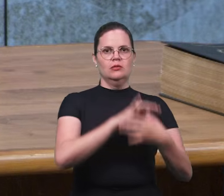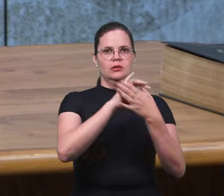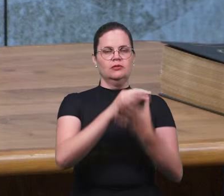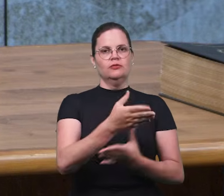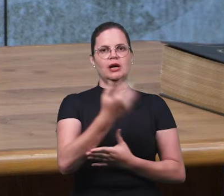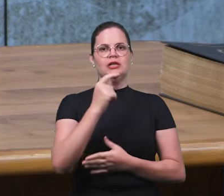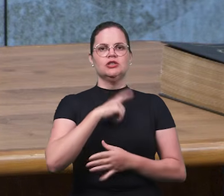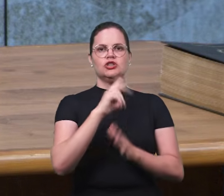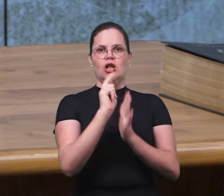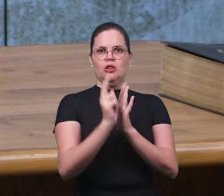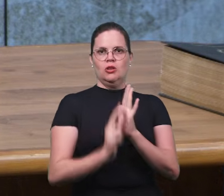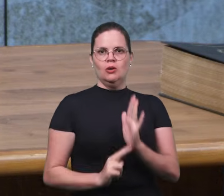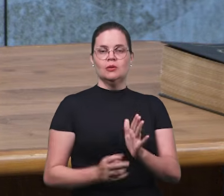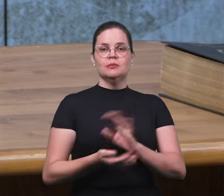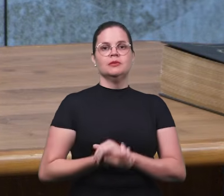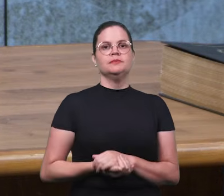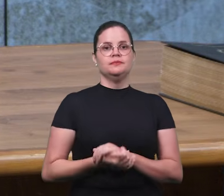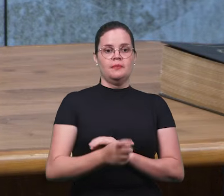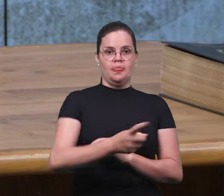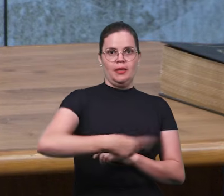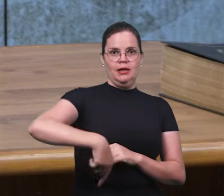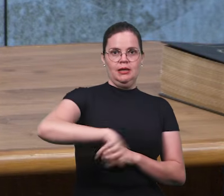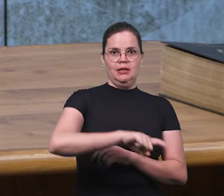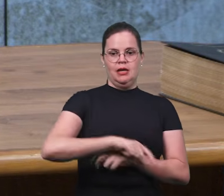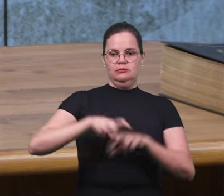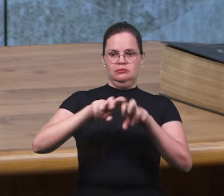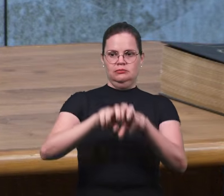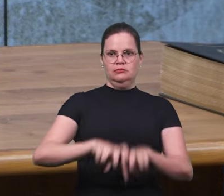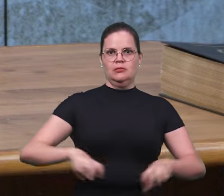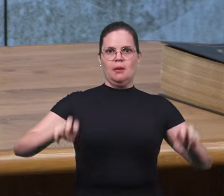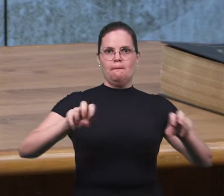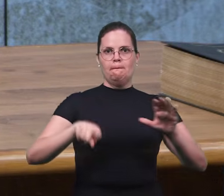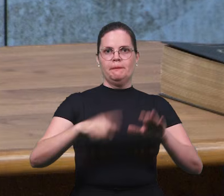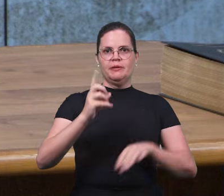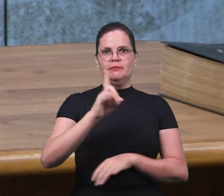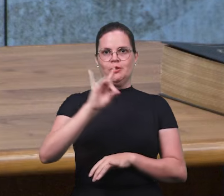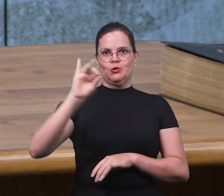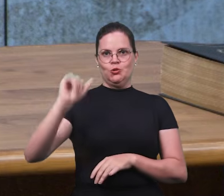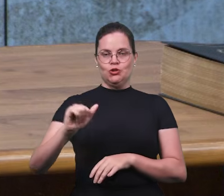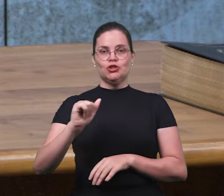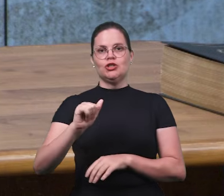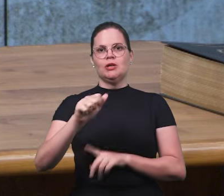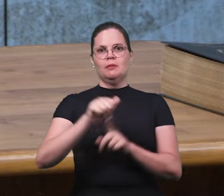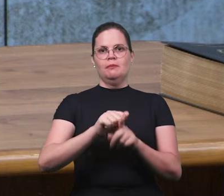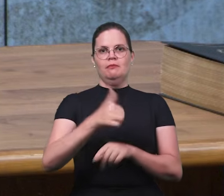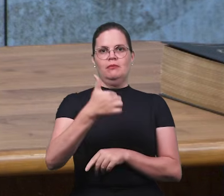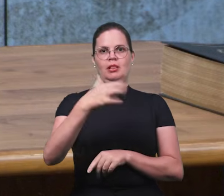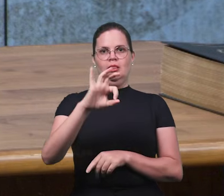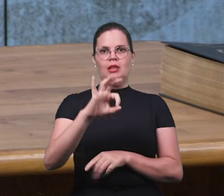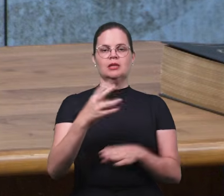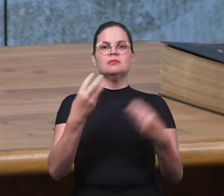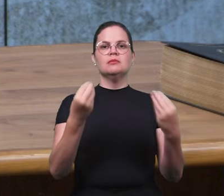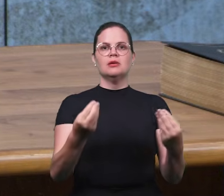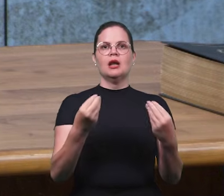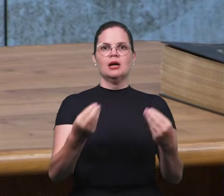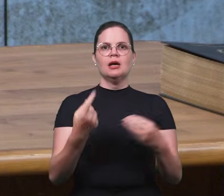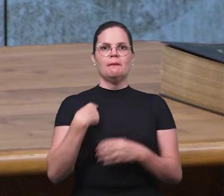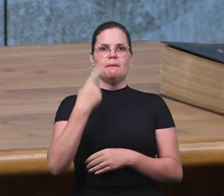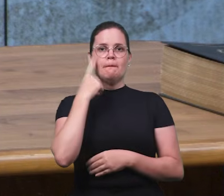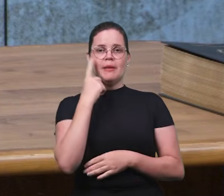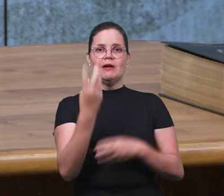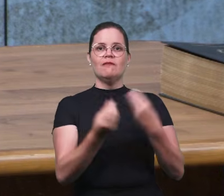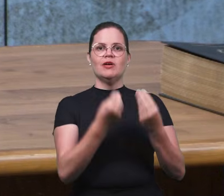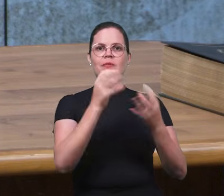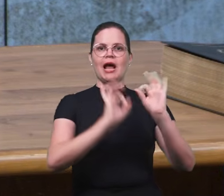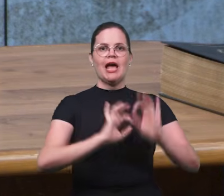seus nomes. E assentaram-se no primeiro dia do 10º mês para inquirirem neste